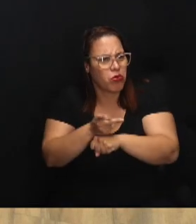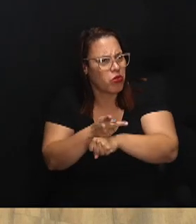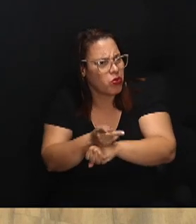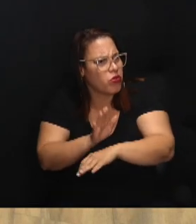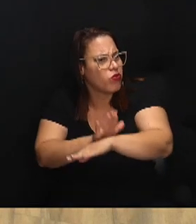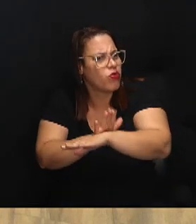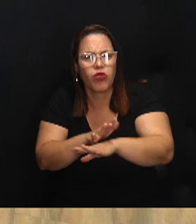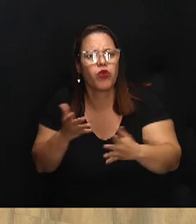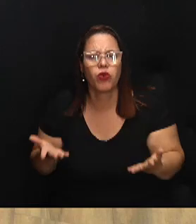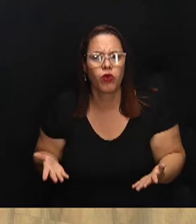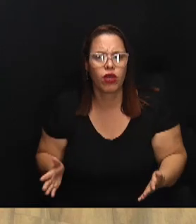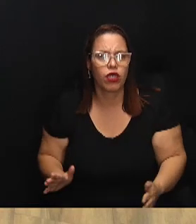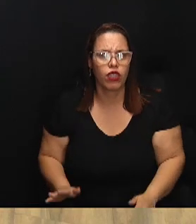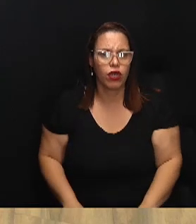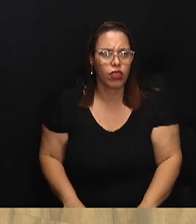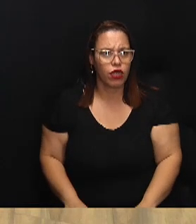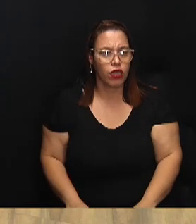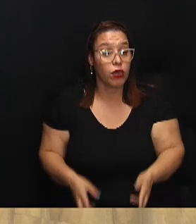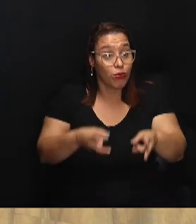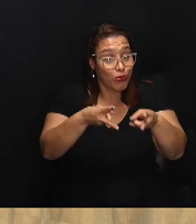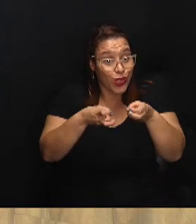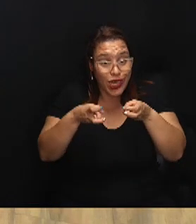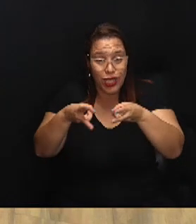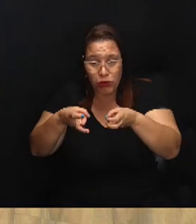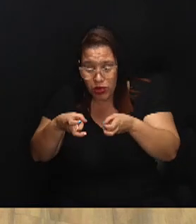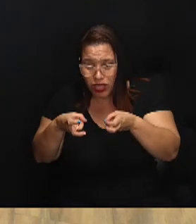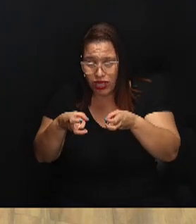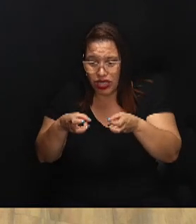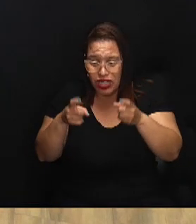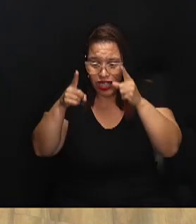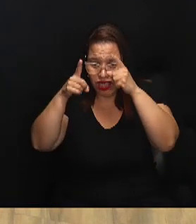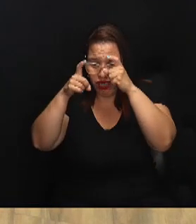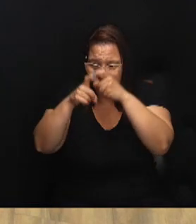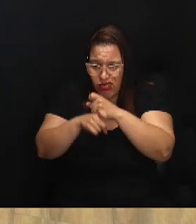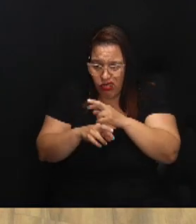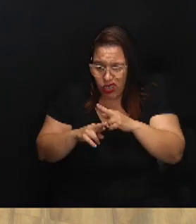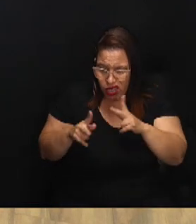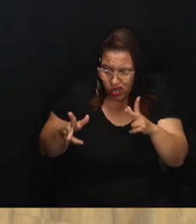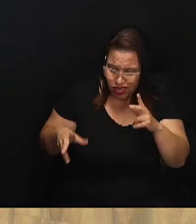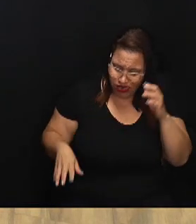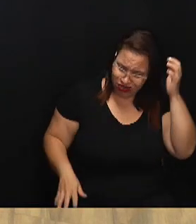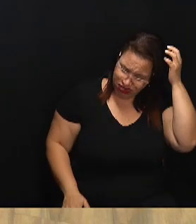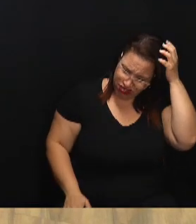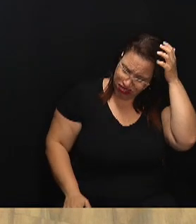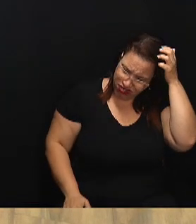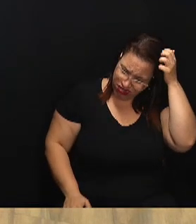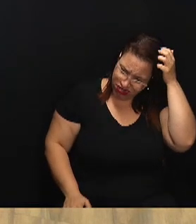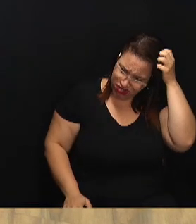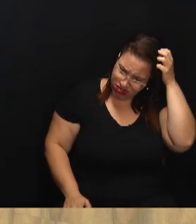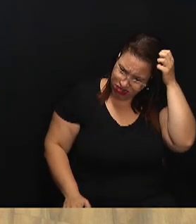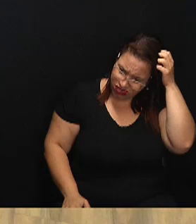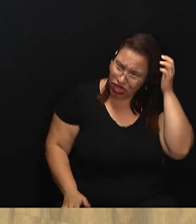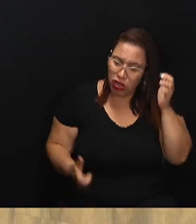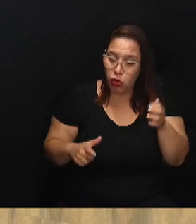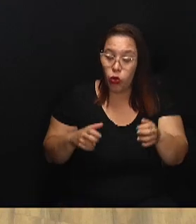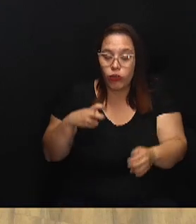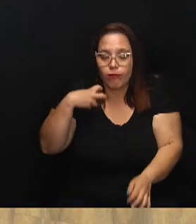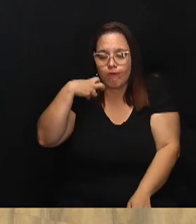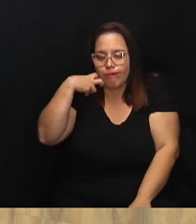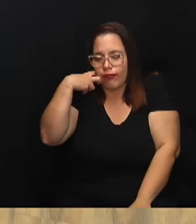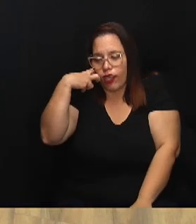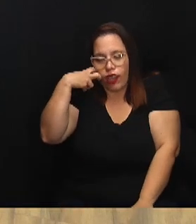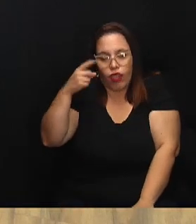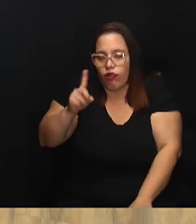ajuda? O que ela deve perceber que está diferente e que ela não tem que ter vergonha